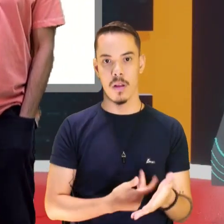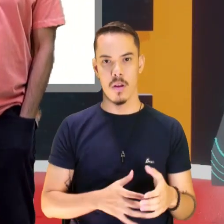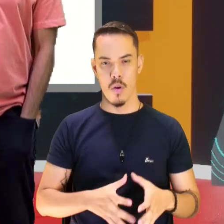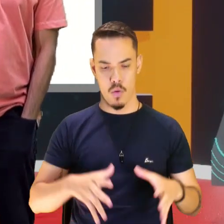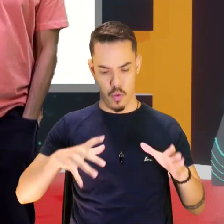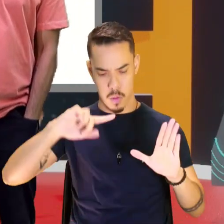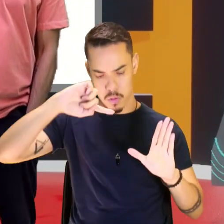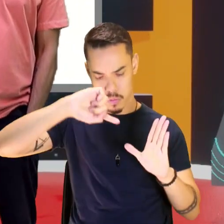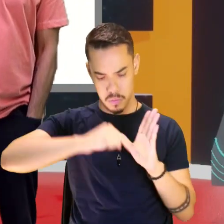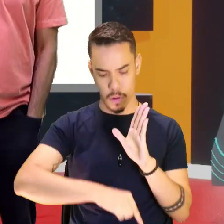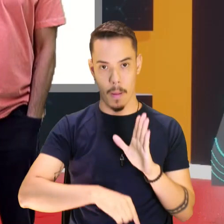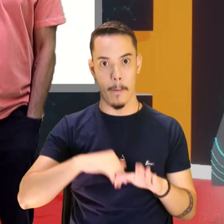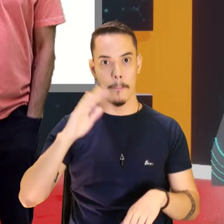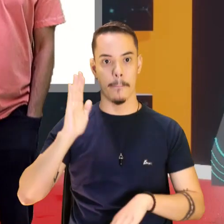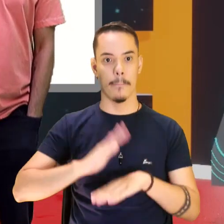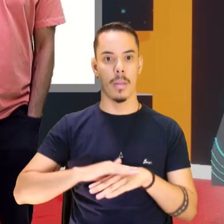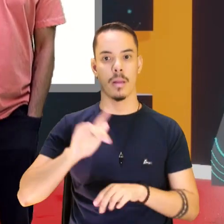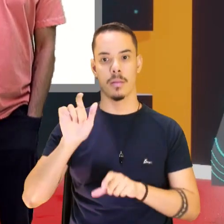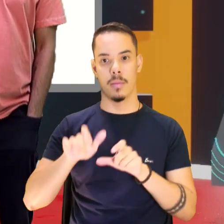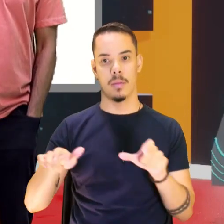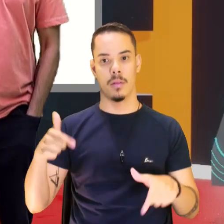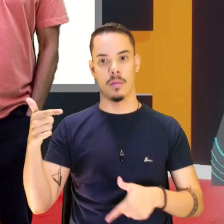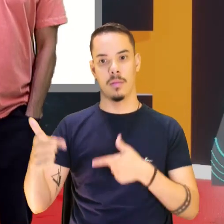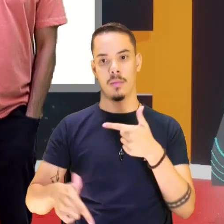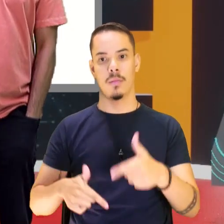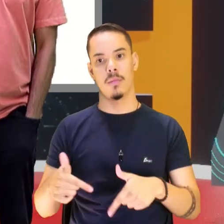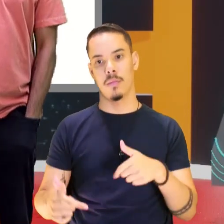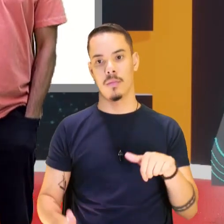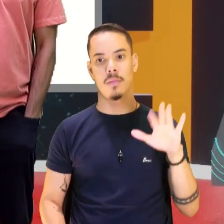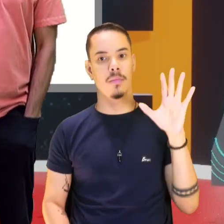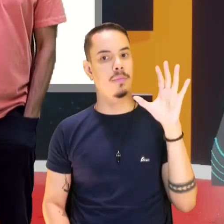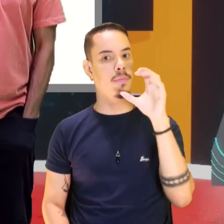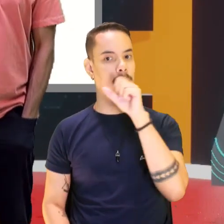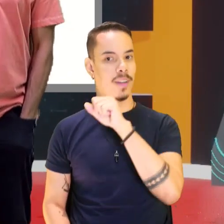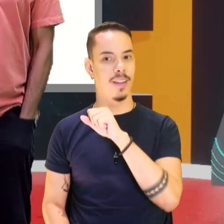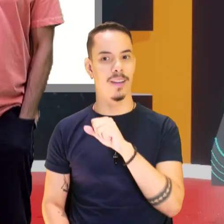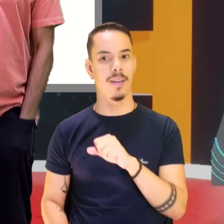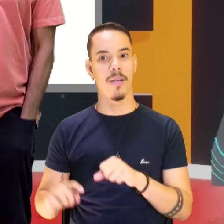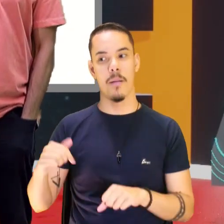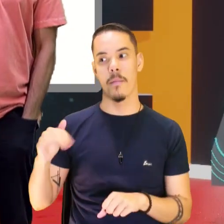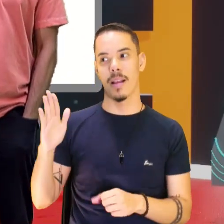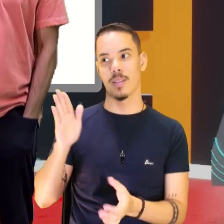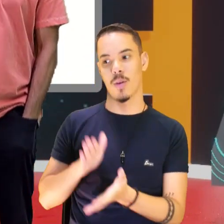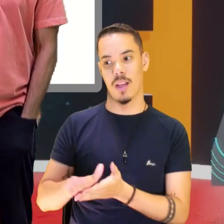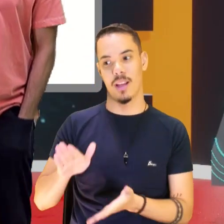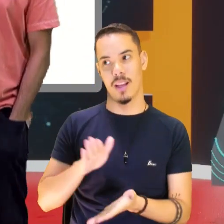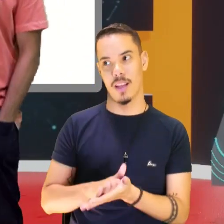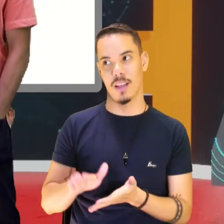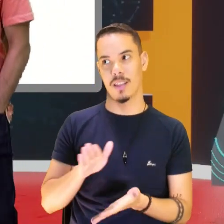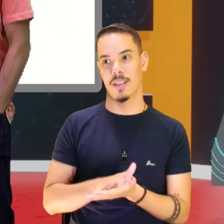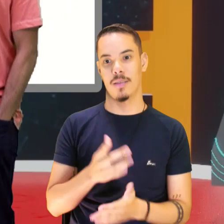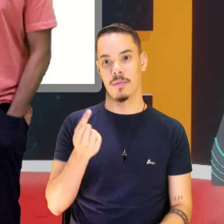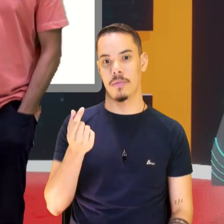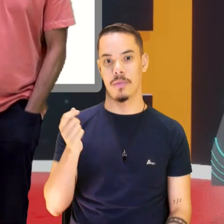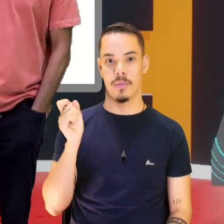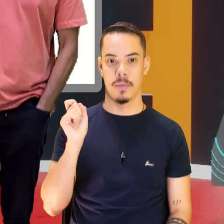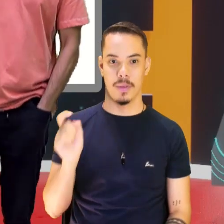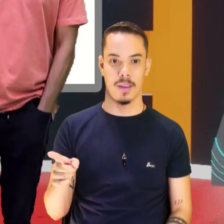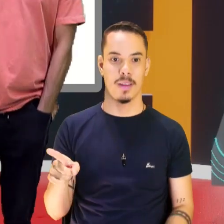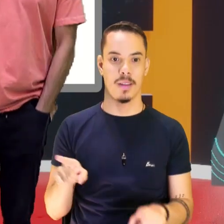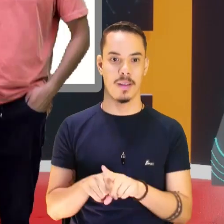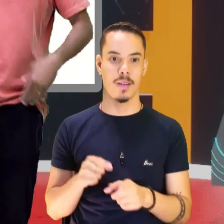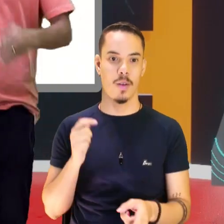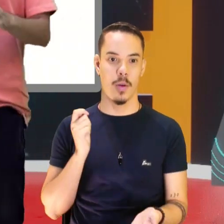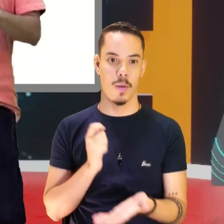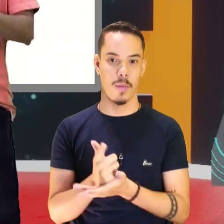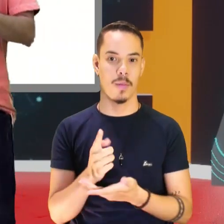quanto mais pessoas trabalhando, mais rápido? Mais eu gasto com almoço, com diária. Mais